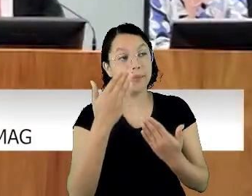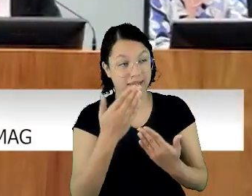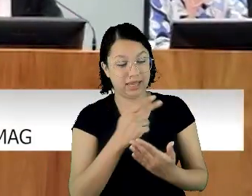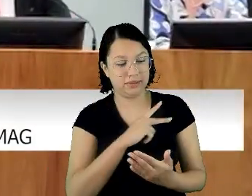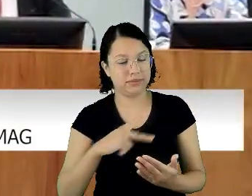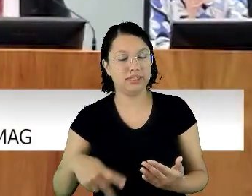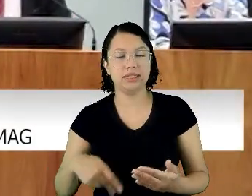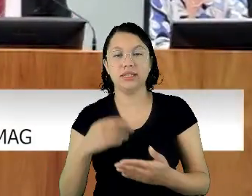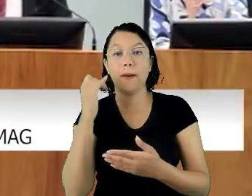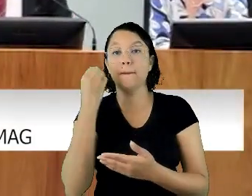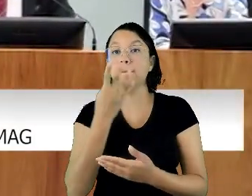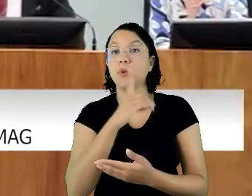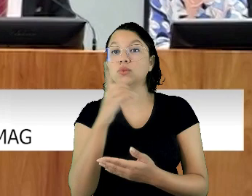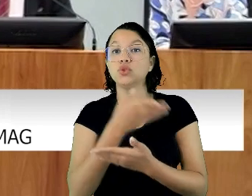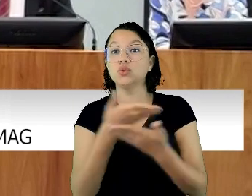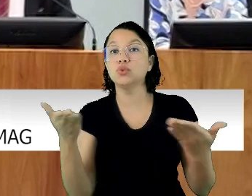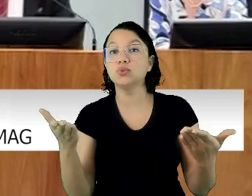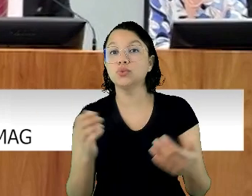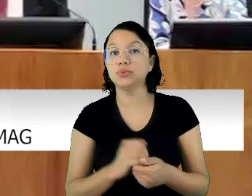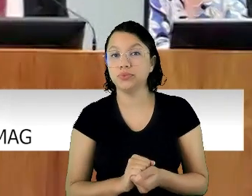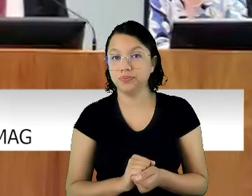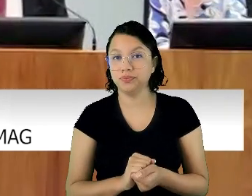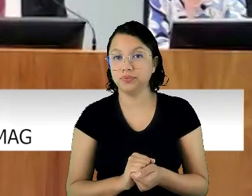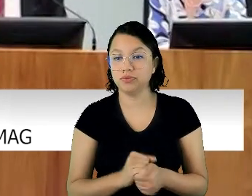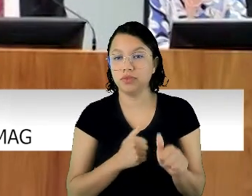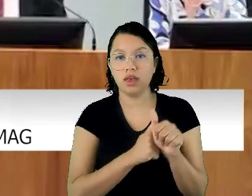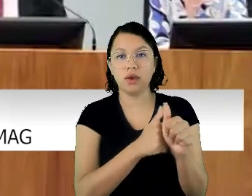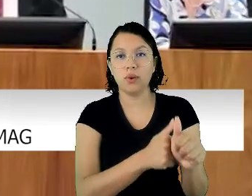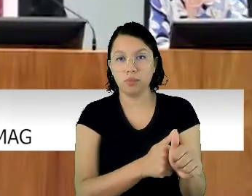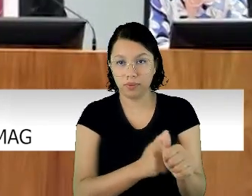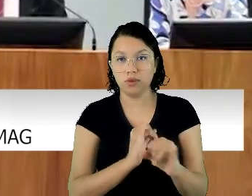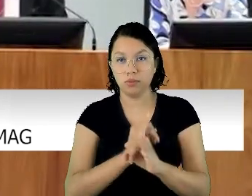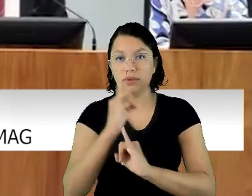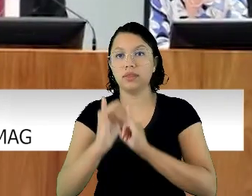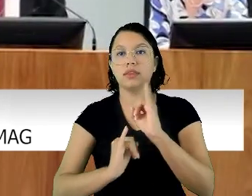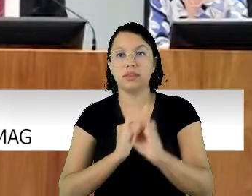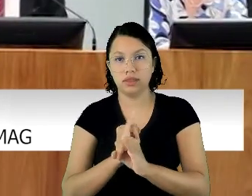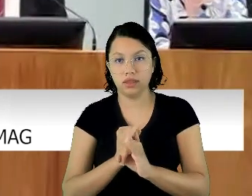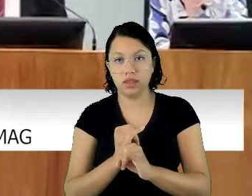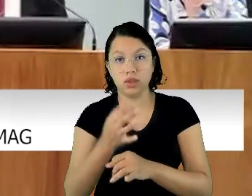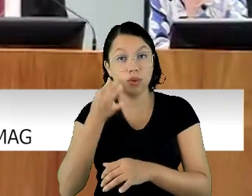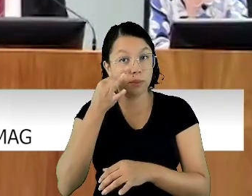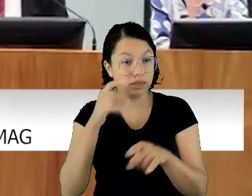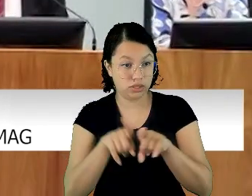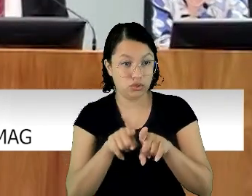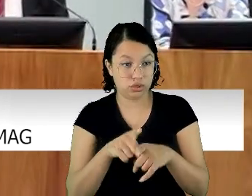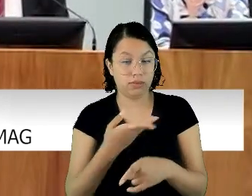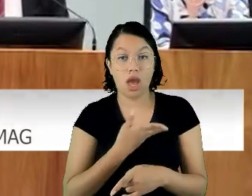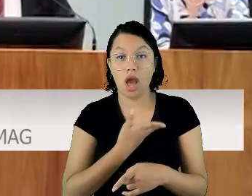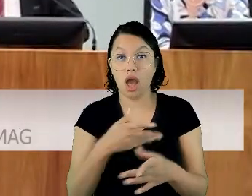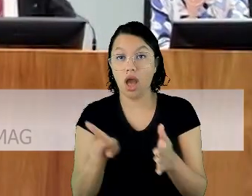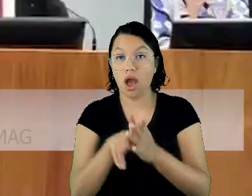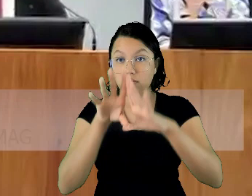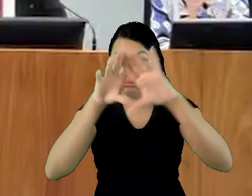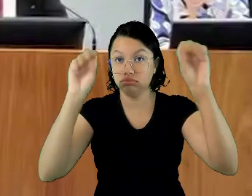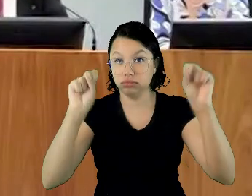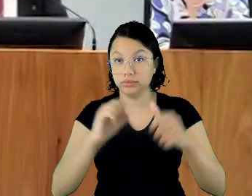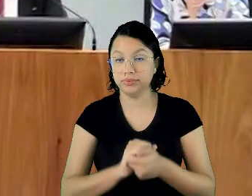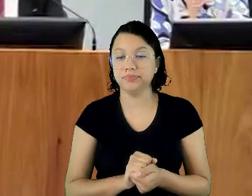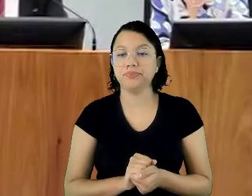todos que nos acompanham pela internet, os aqui presentes, colegas do tribunal. Senhora